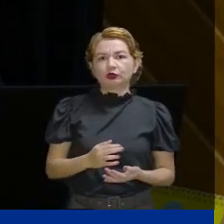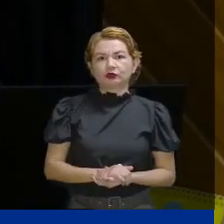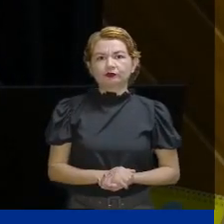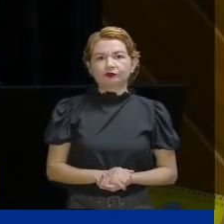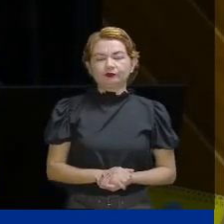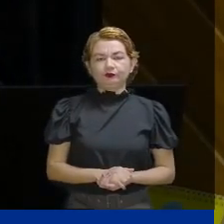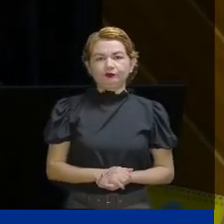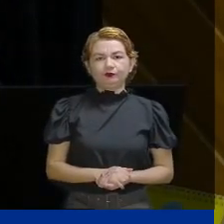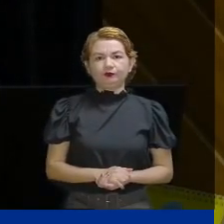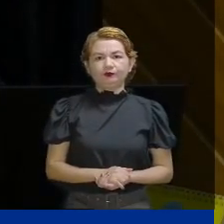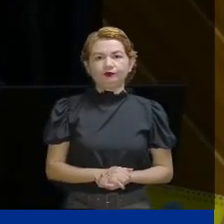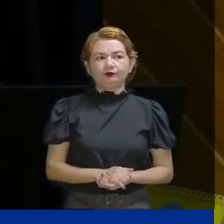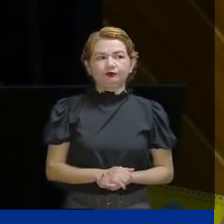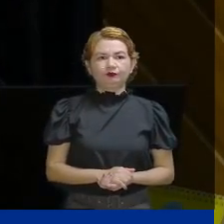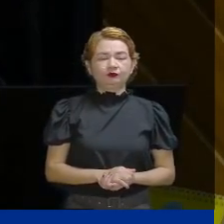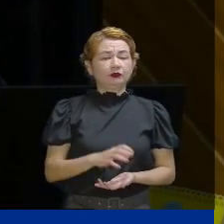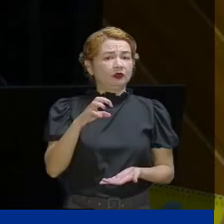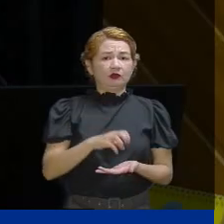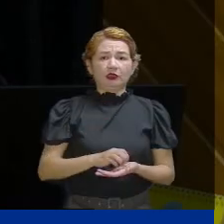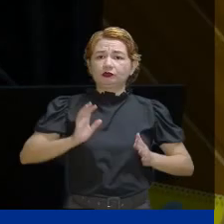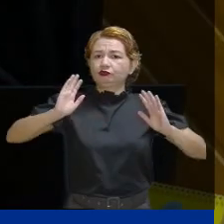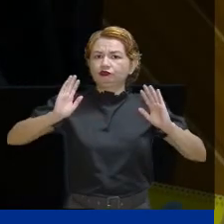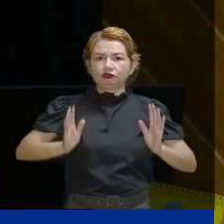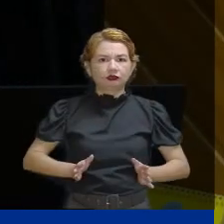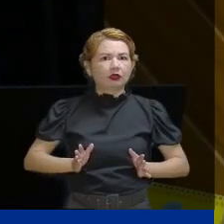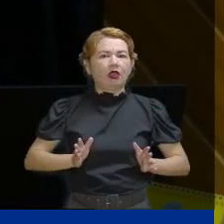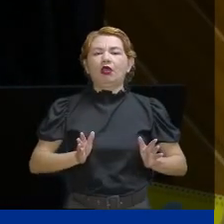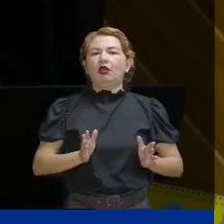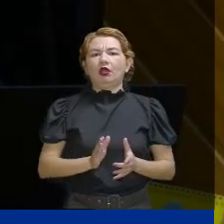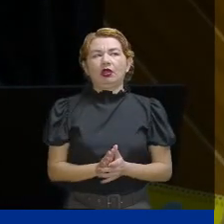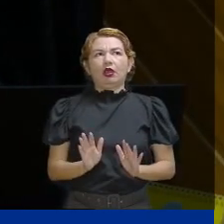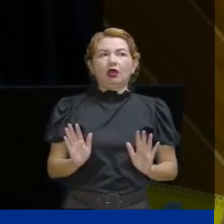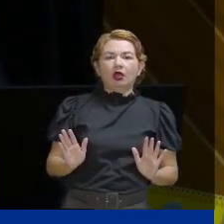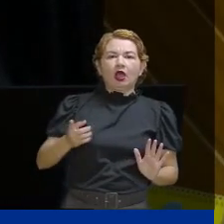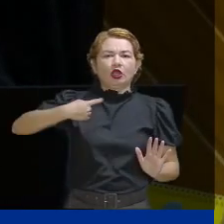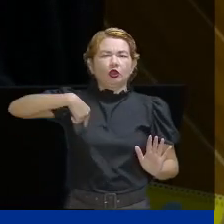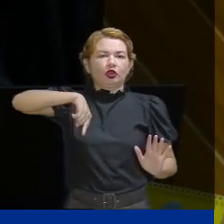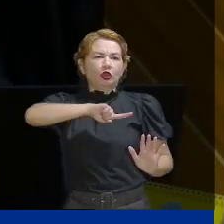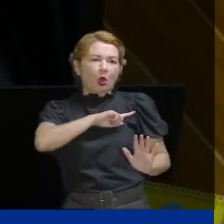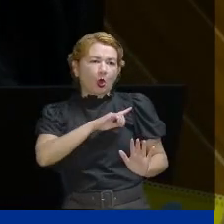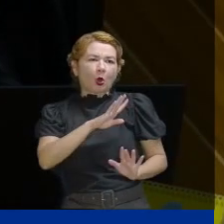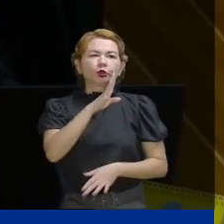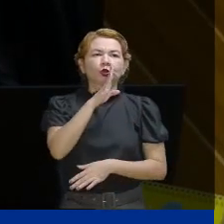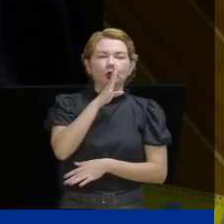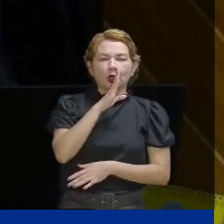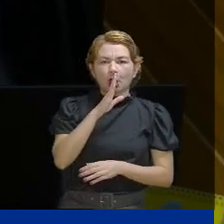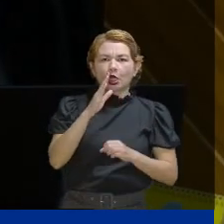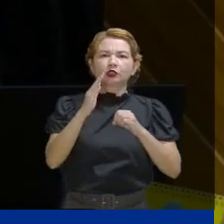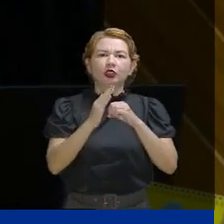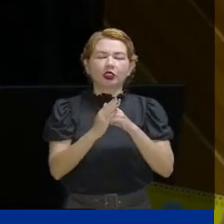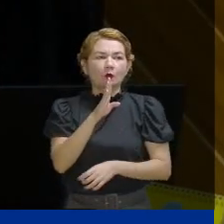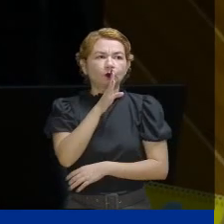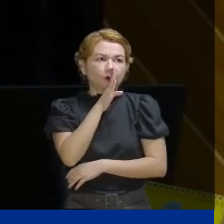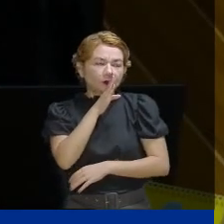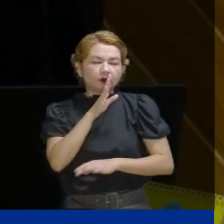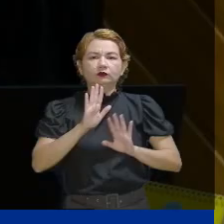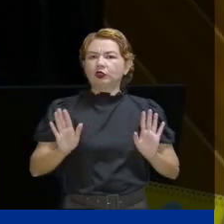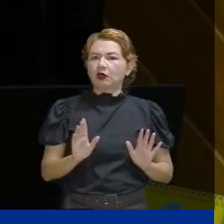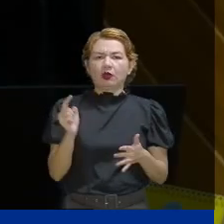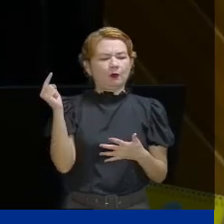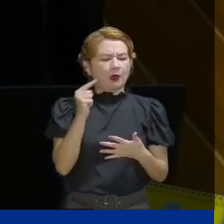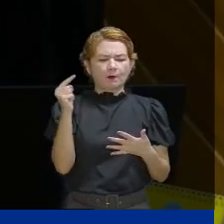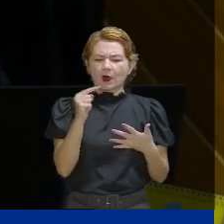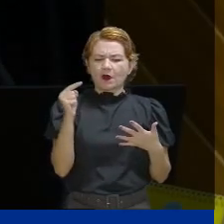do mérito e não dizer que nós fomos omissos, o tribunal foi omisso naquele ponto ou no outro, porque todos os